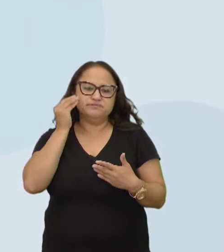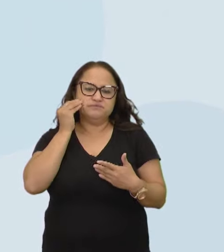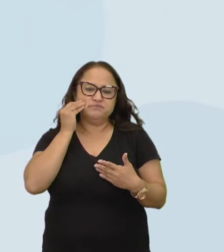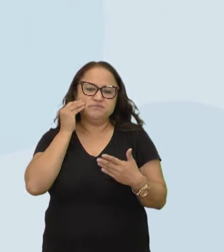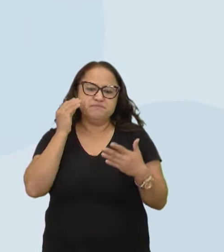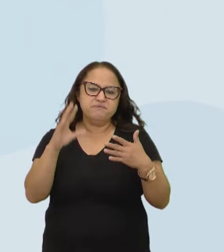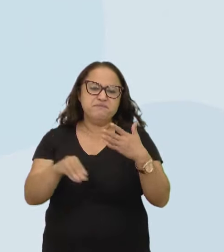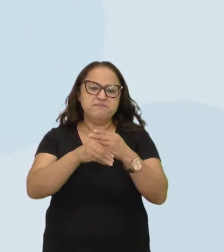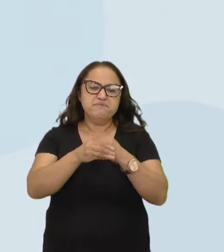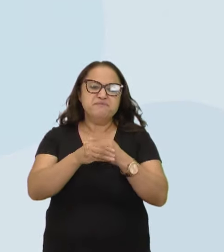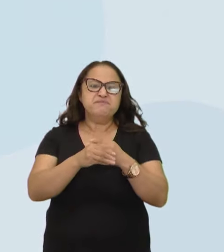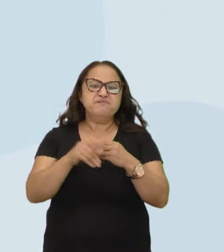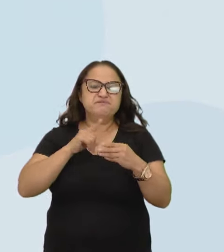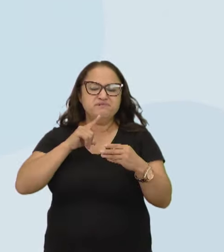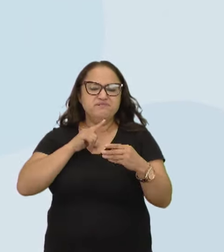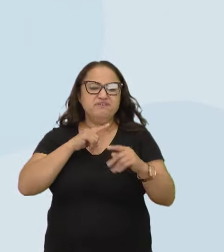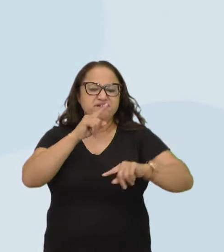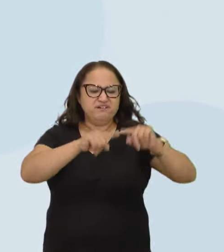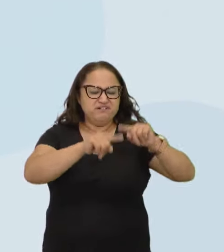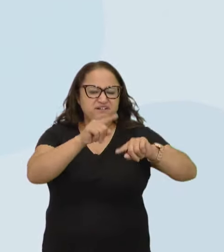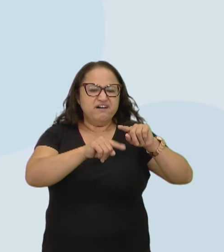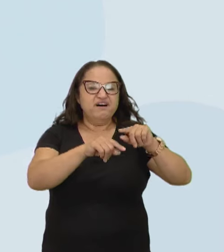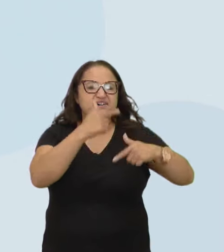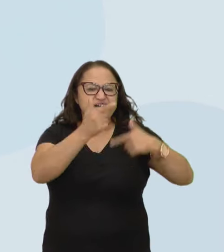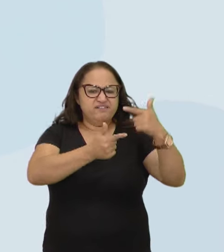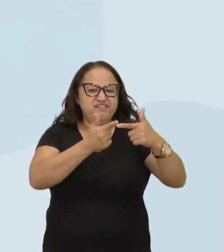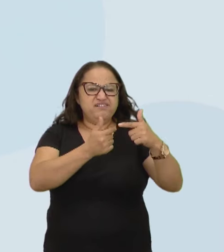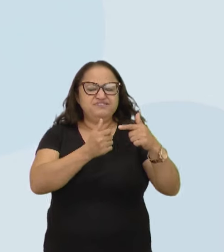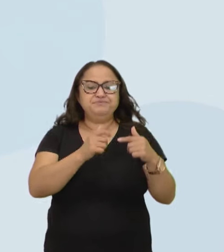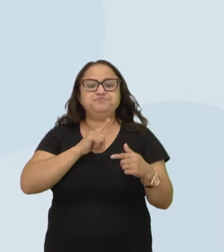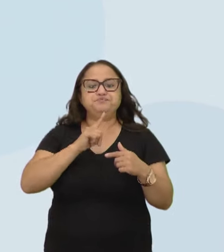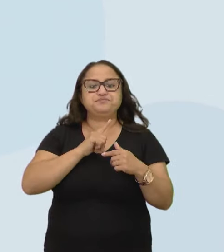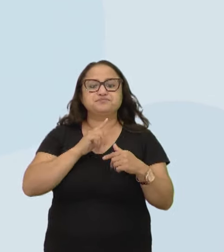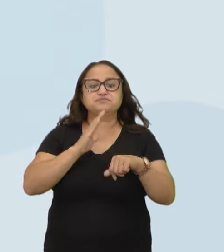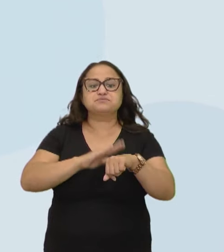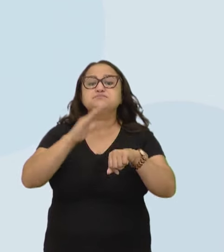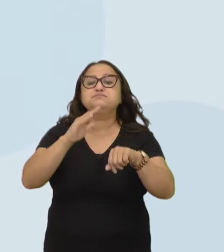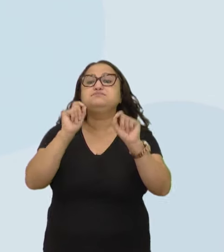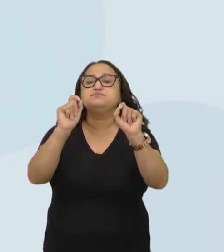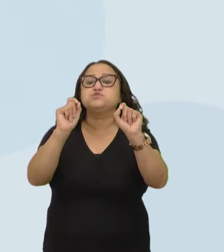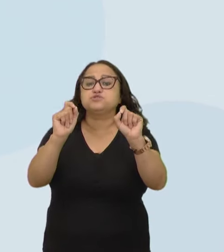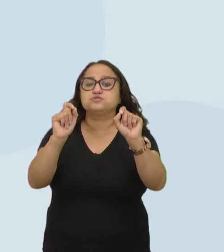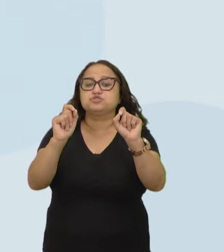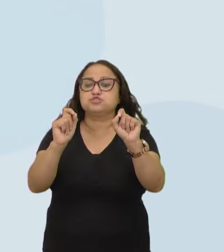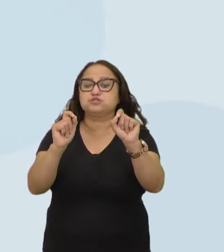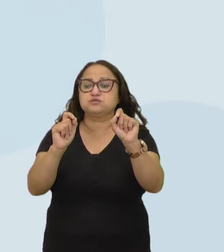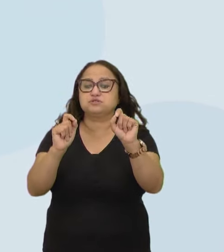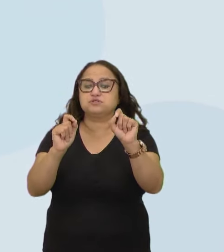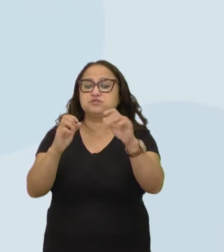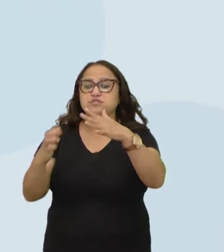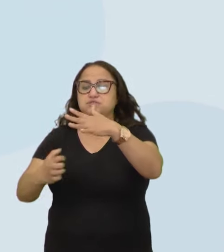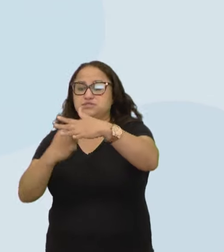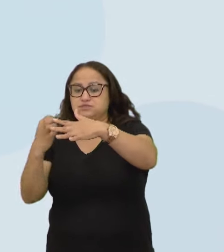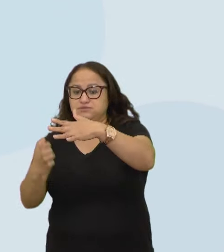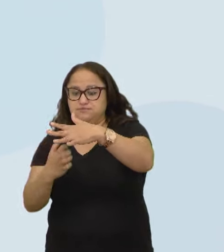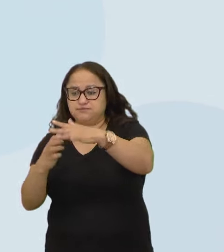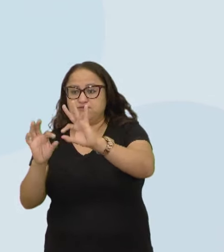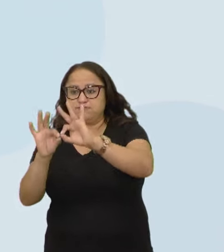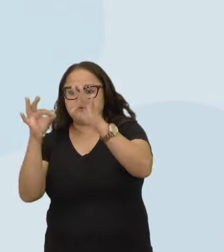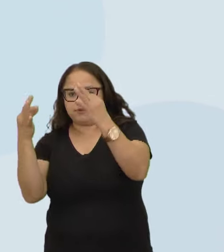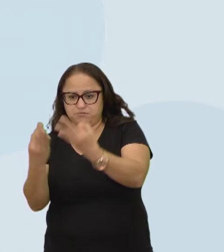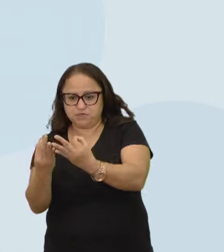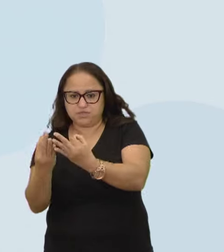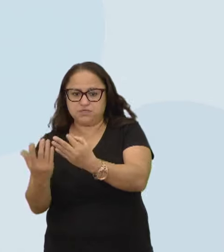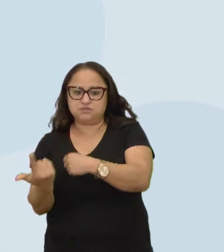A despesa com bens e serviços flui de quem que flui? Das